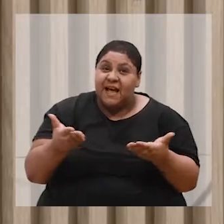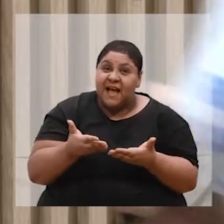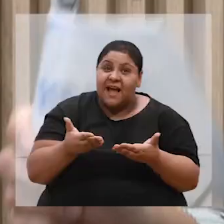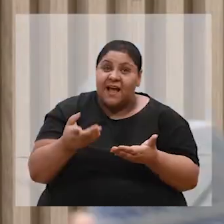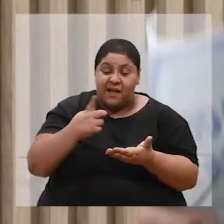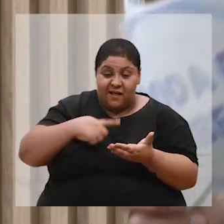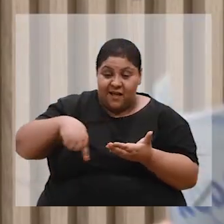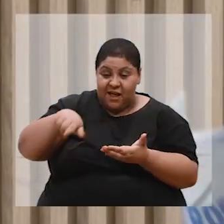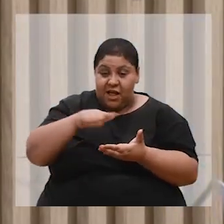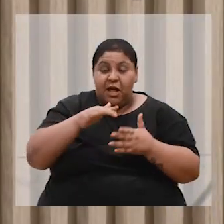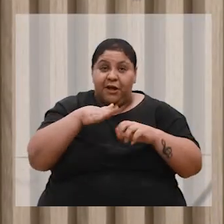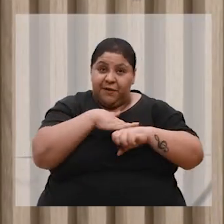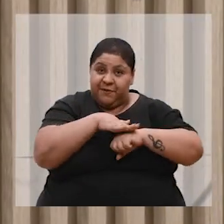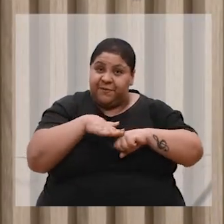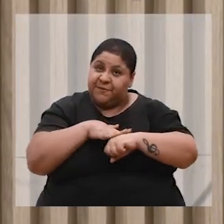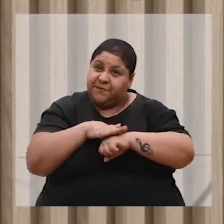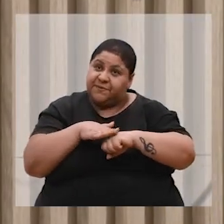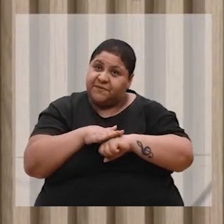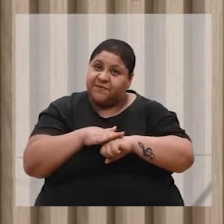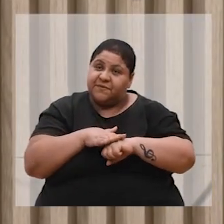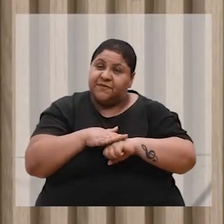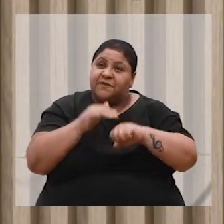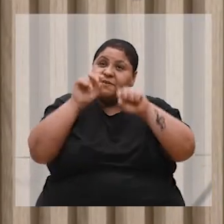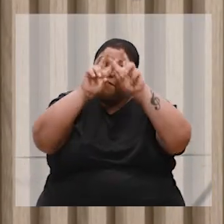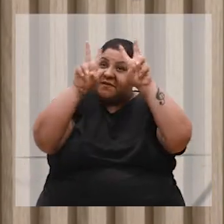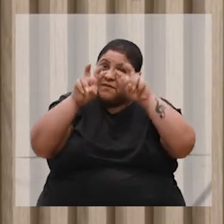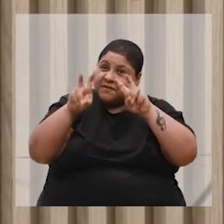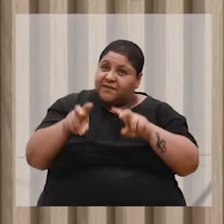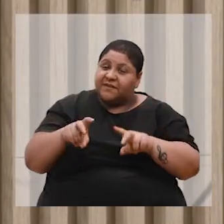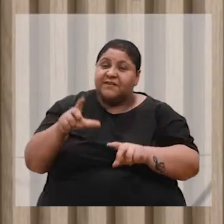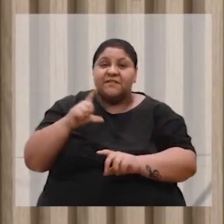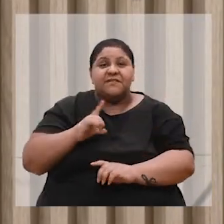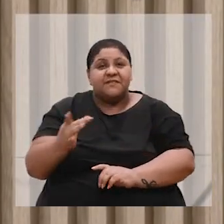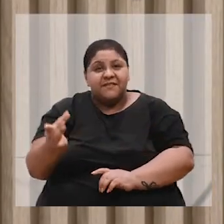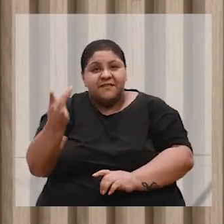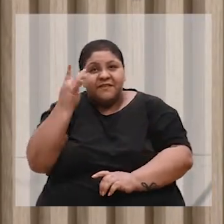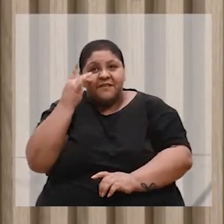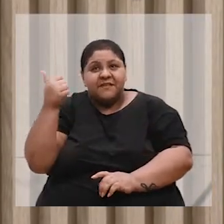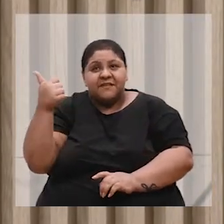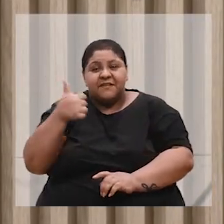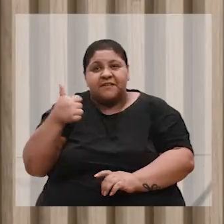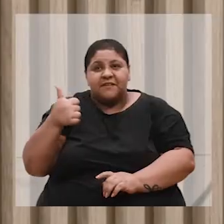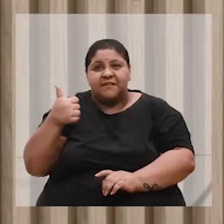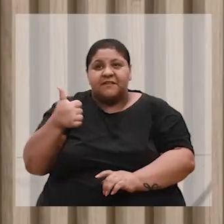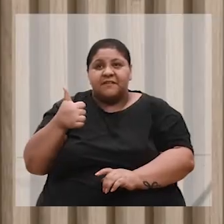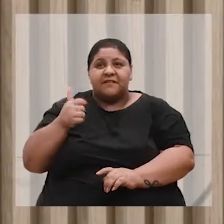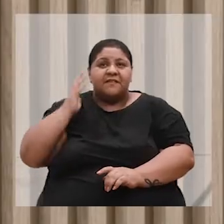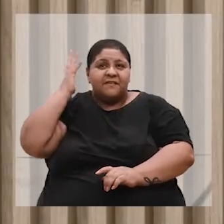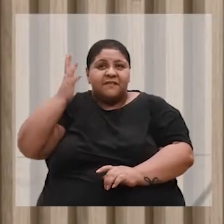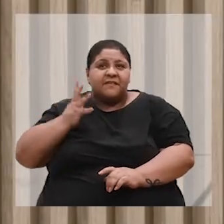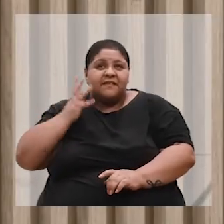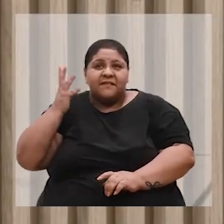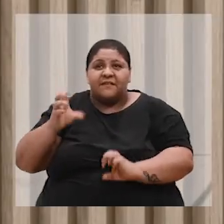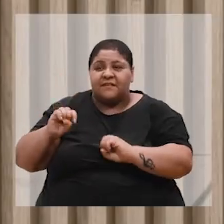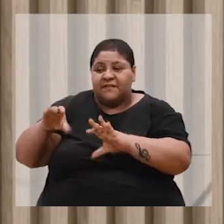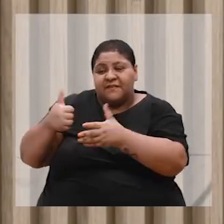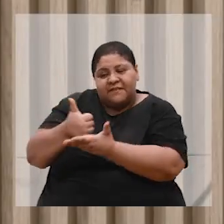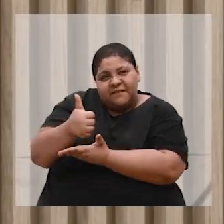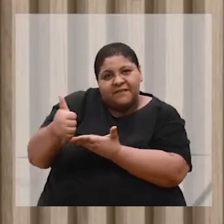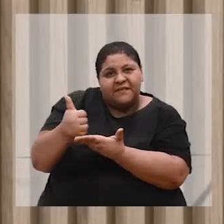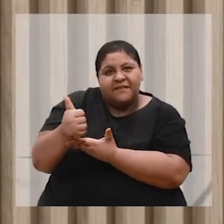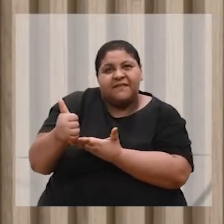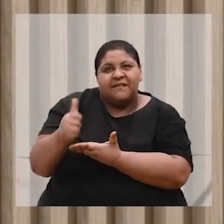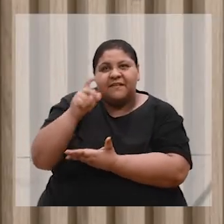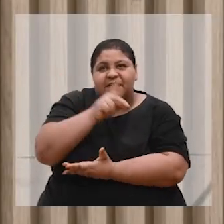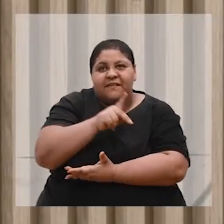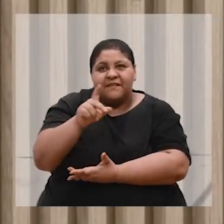agora, tudo isso que nós estamos conversando são assuntos que estiveram presentes no 1º Congresso Internacional de Educação